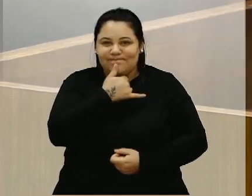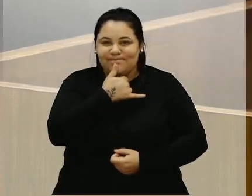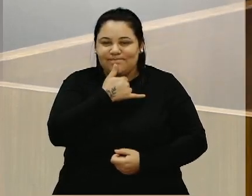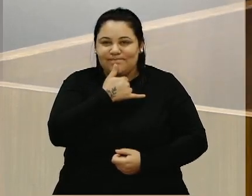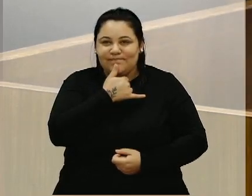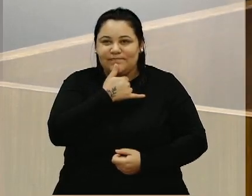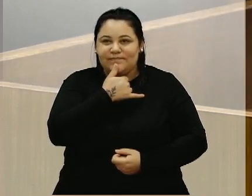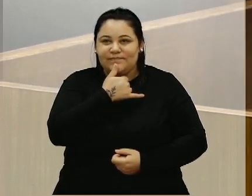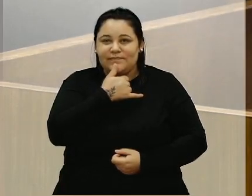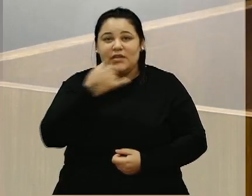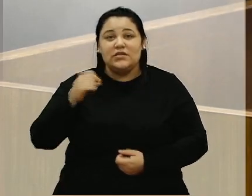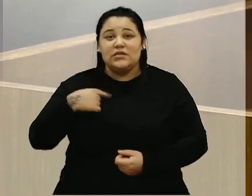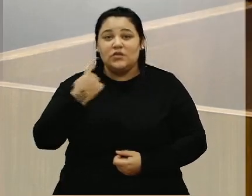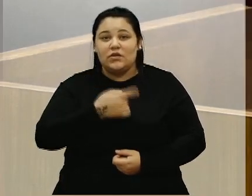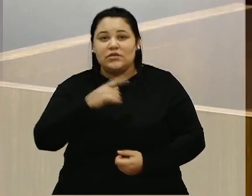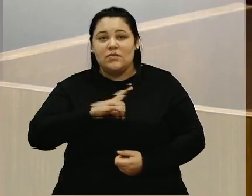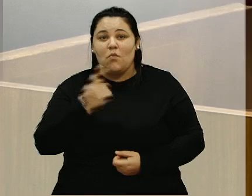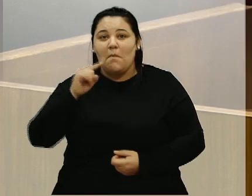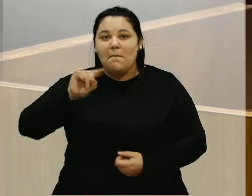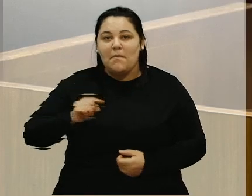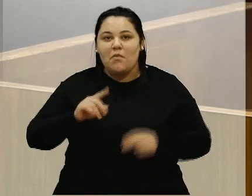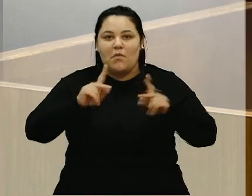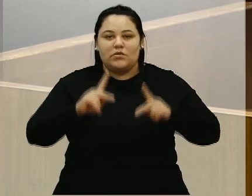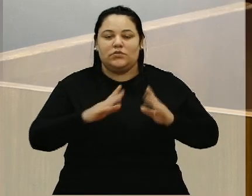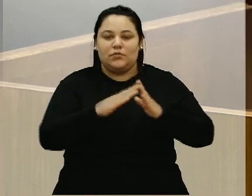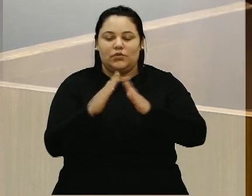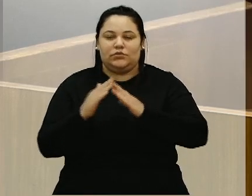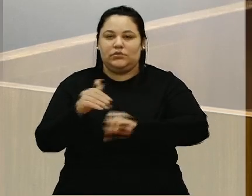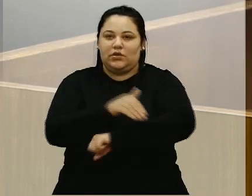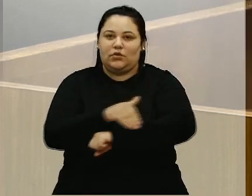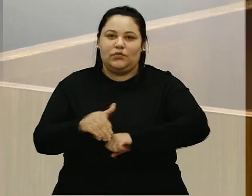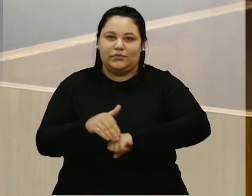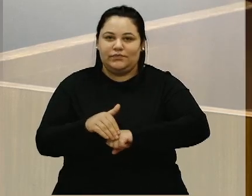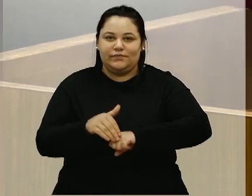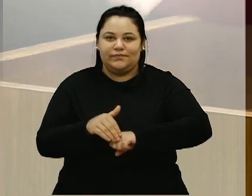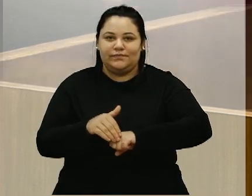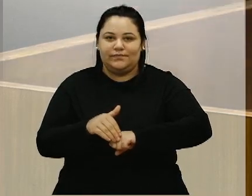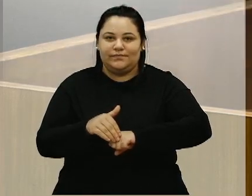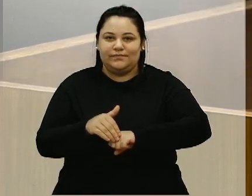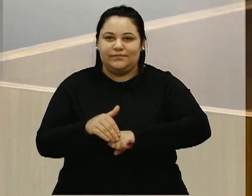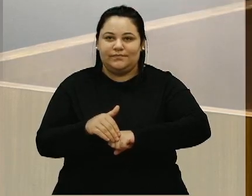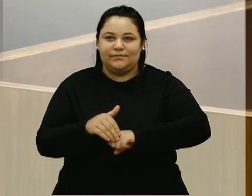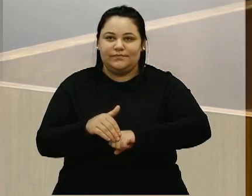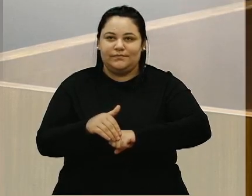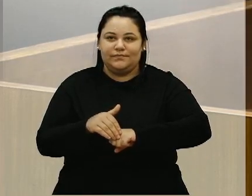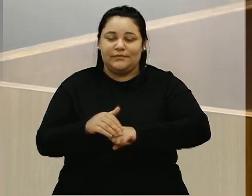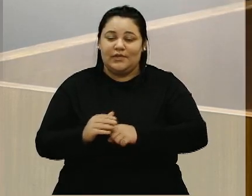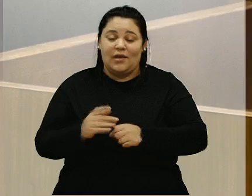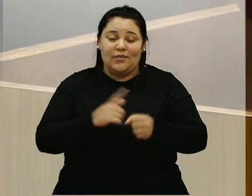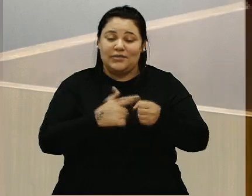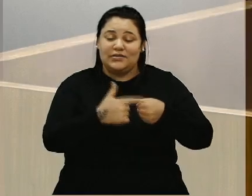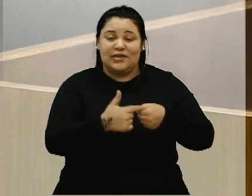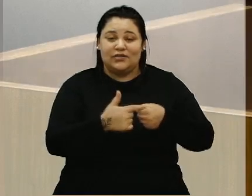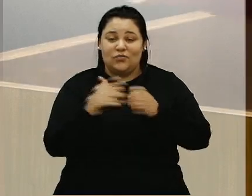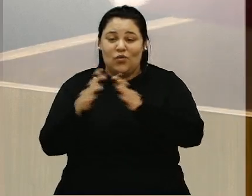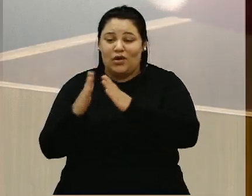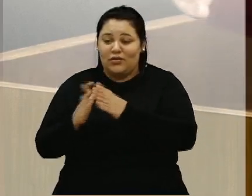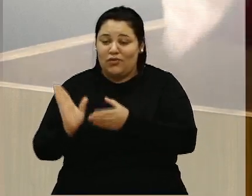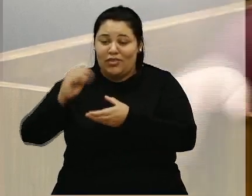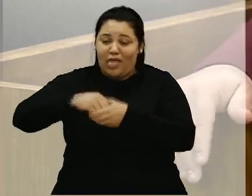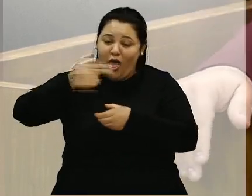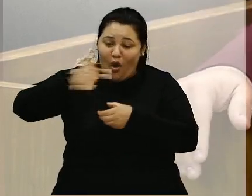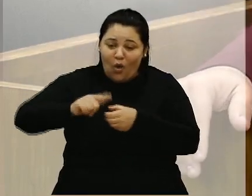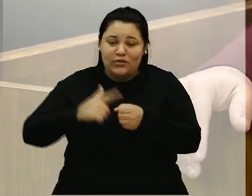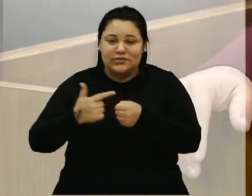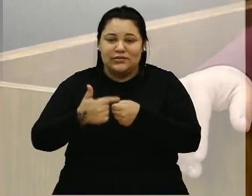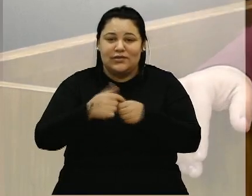nós temos 1.000 pessoas morando na rua, é basicamente uma cidade morando dentro de uma outra cidade. Só que são nas ruas da